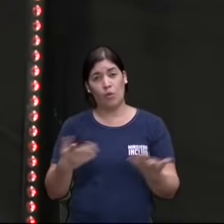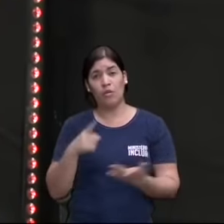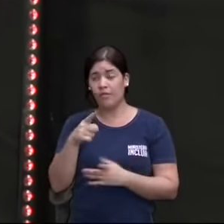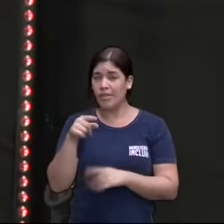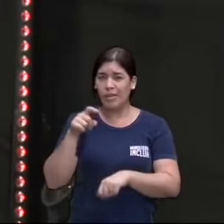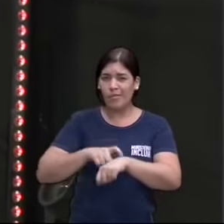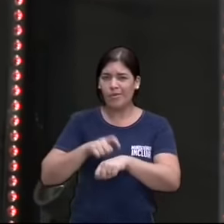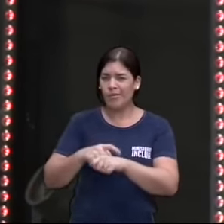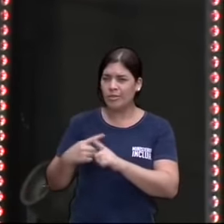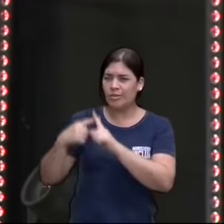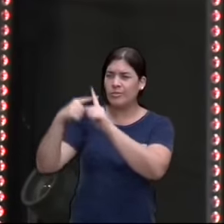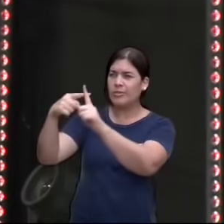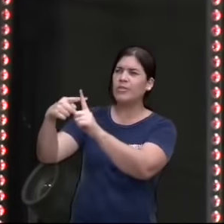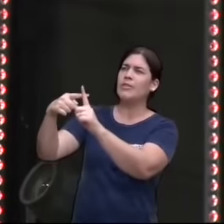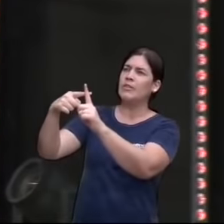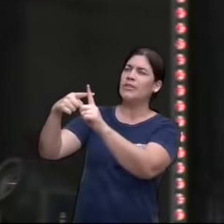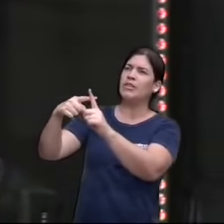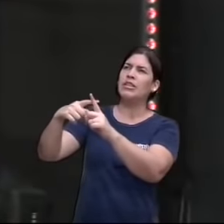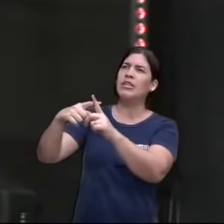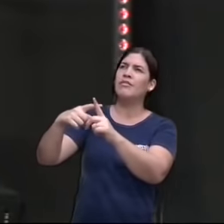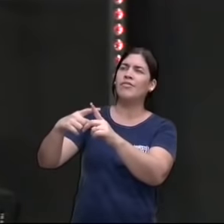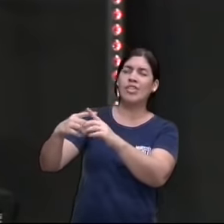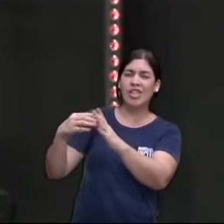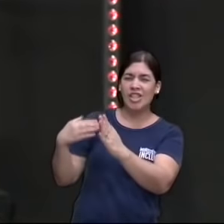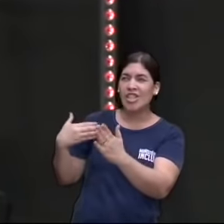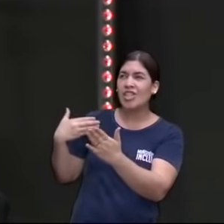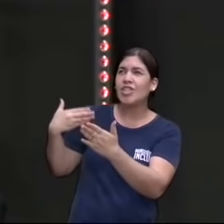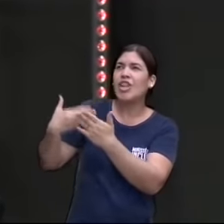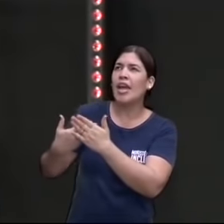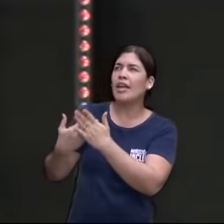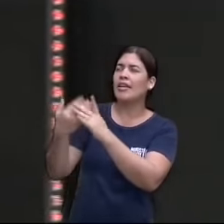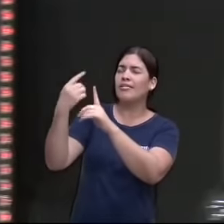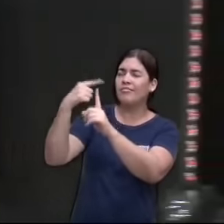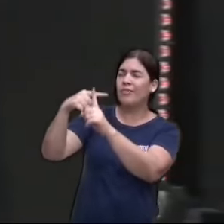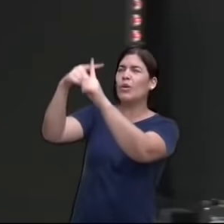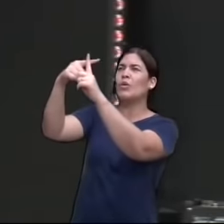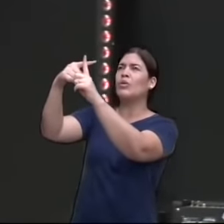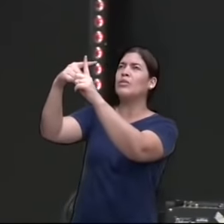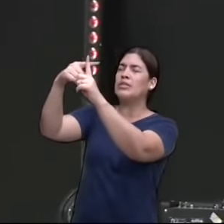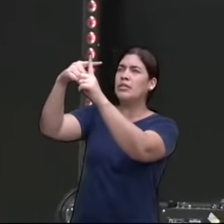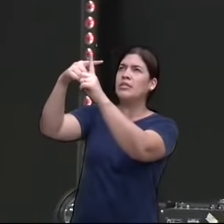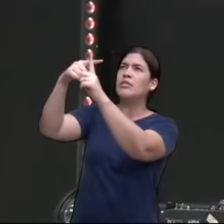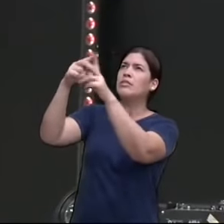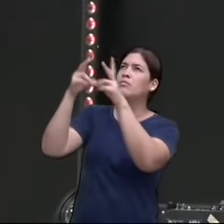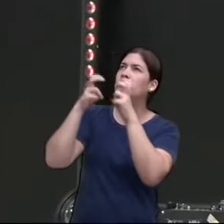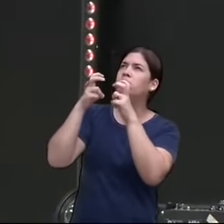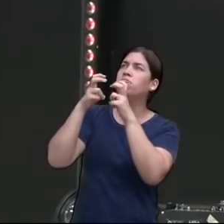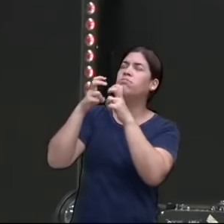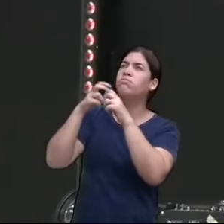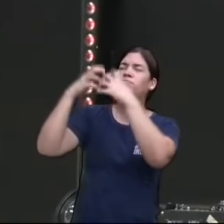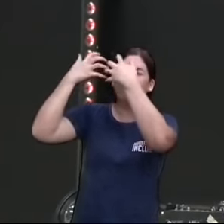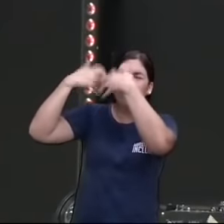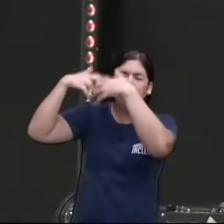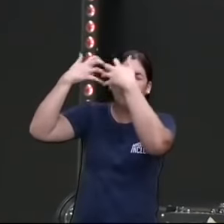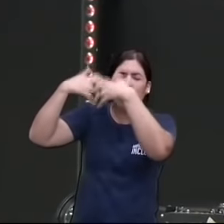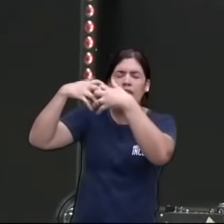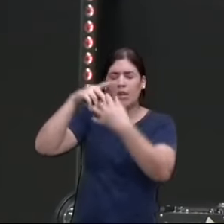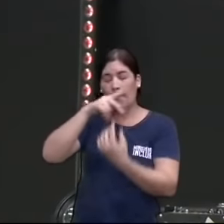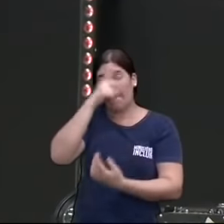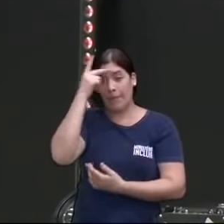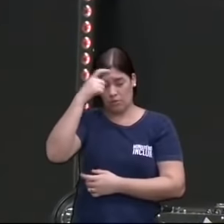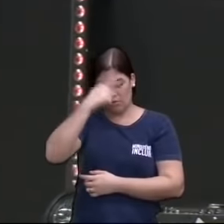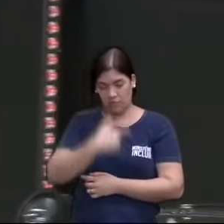cruz, você chega diante da cruz uma pessoa, você atravessa a cruz, você é outra pessoa. A